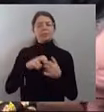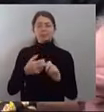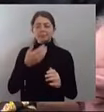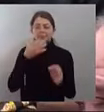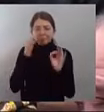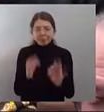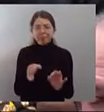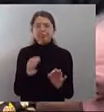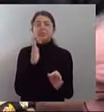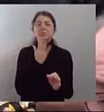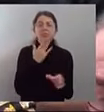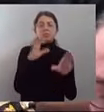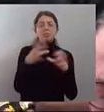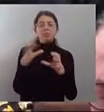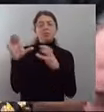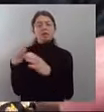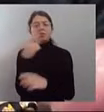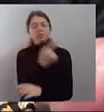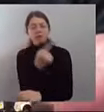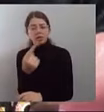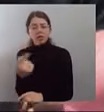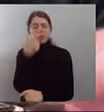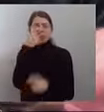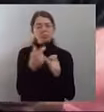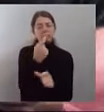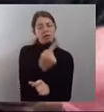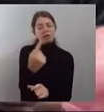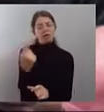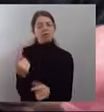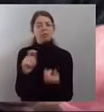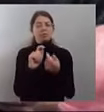variam de comunidade para comunidade, de indivíduo para indivíduo.